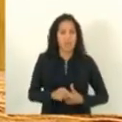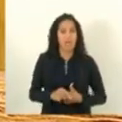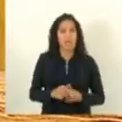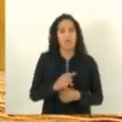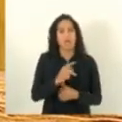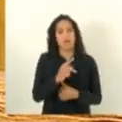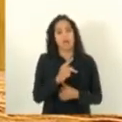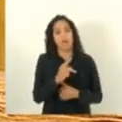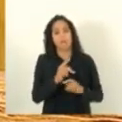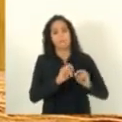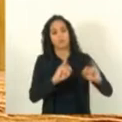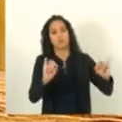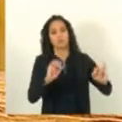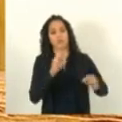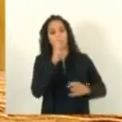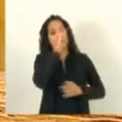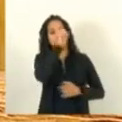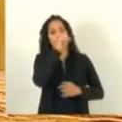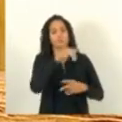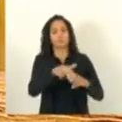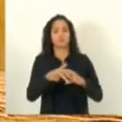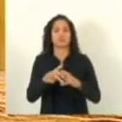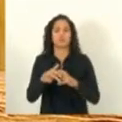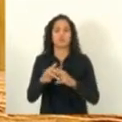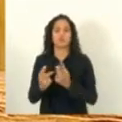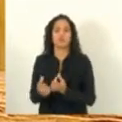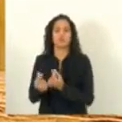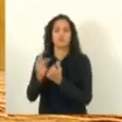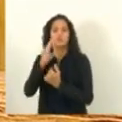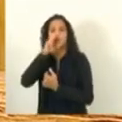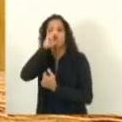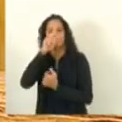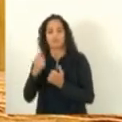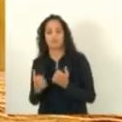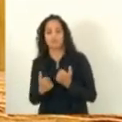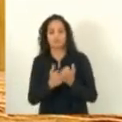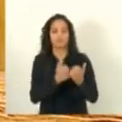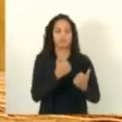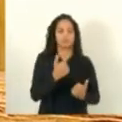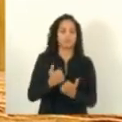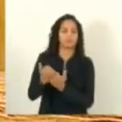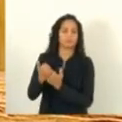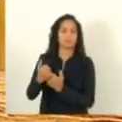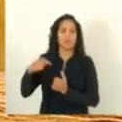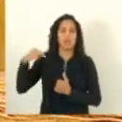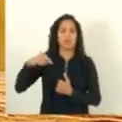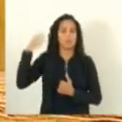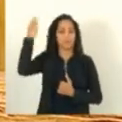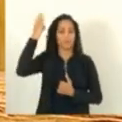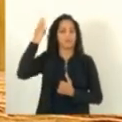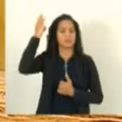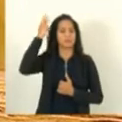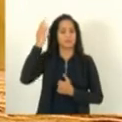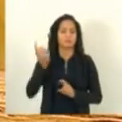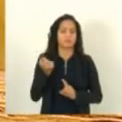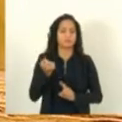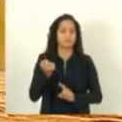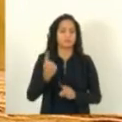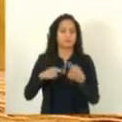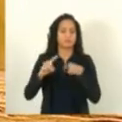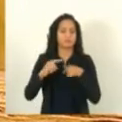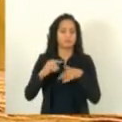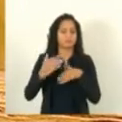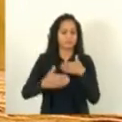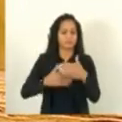a economia forte. E uma depende da outra. Então, o Estado do Espírito Santo, ele cresce, ele